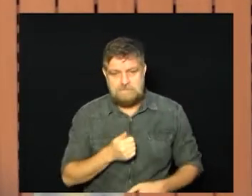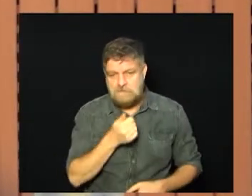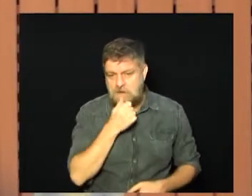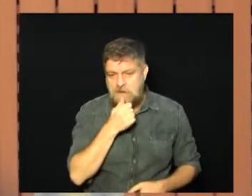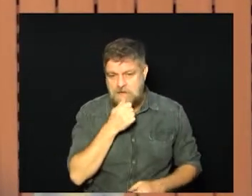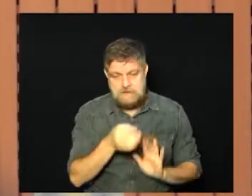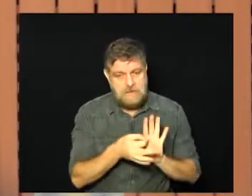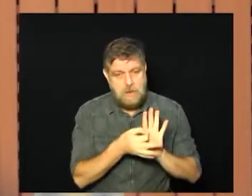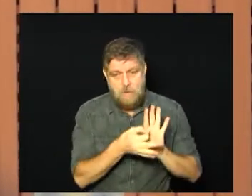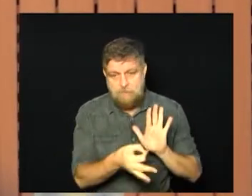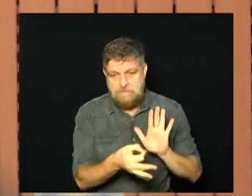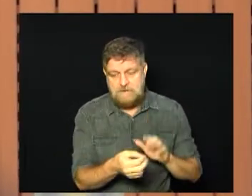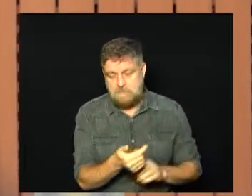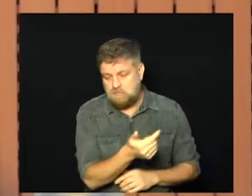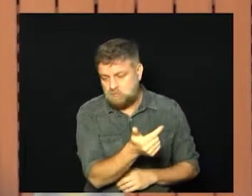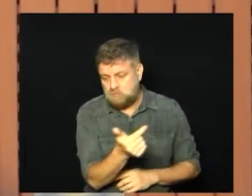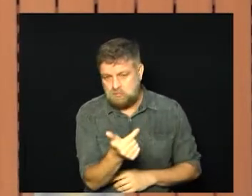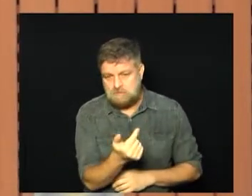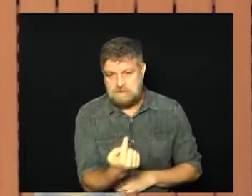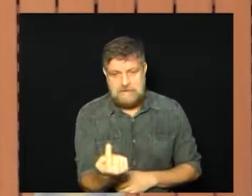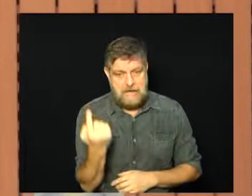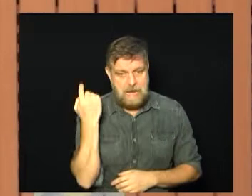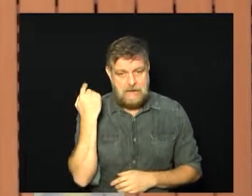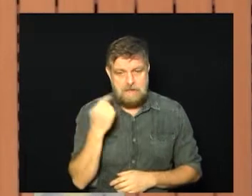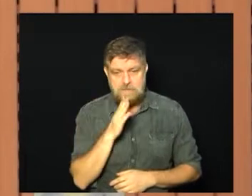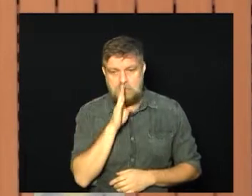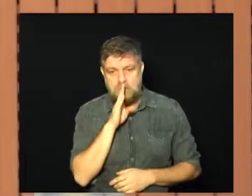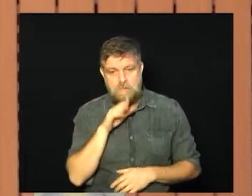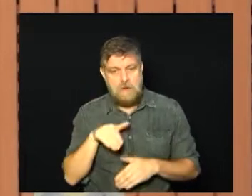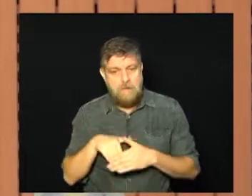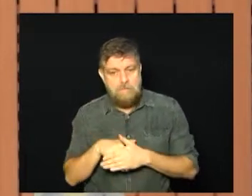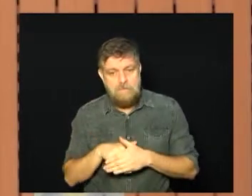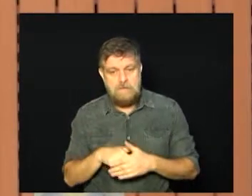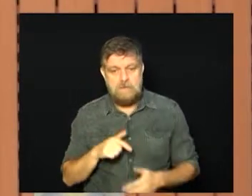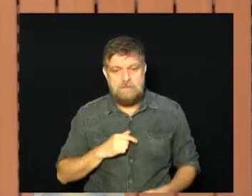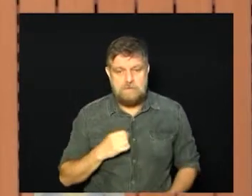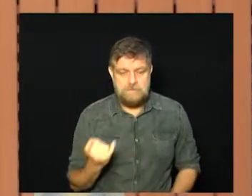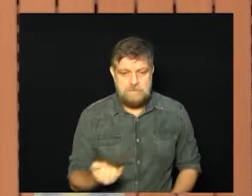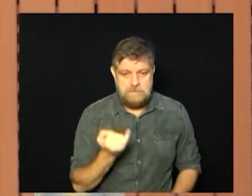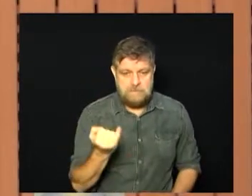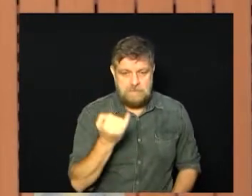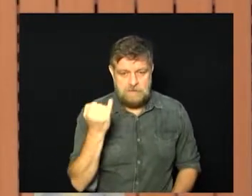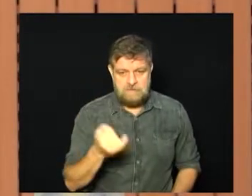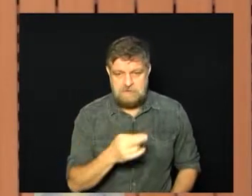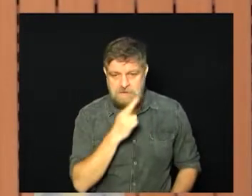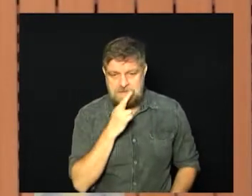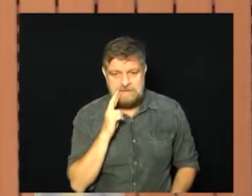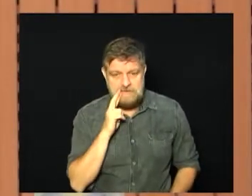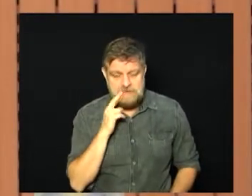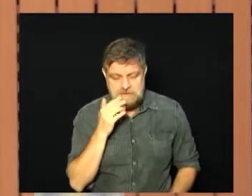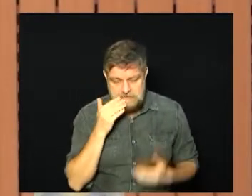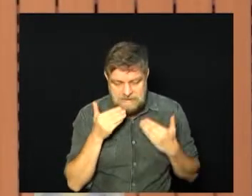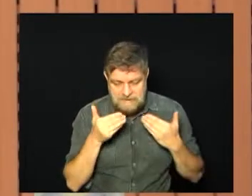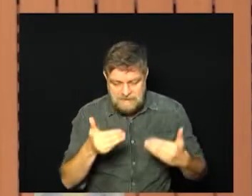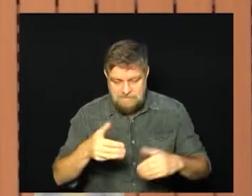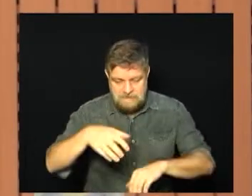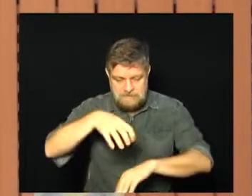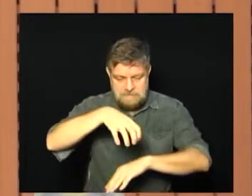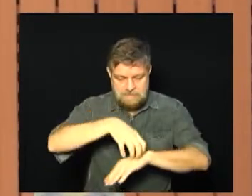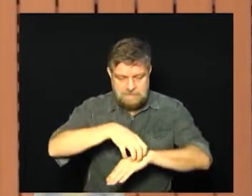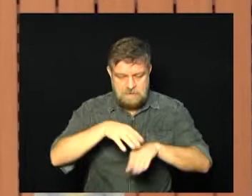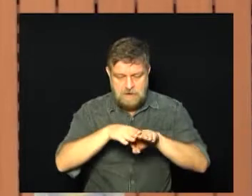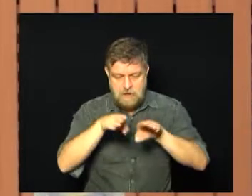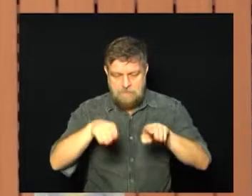parecer na época, né? Sobre a importância dos parklets nas cidades urbanas, principalmente numa cidade